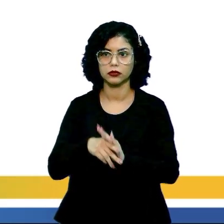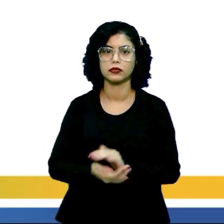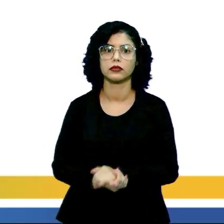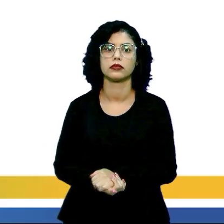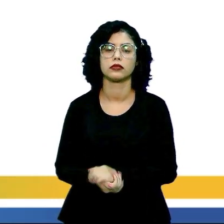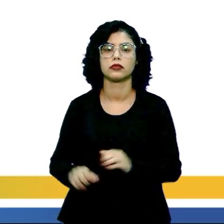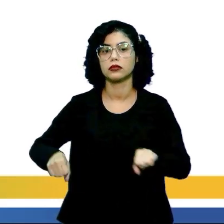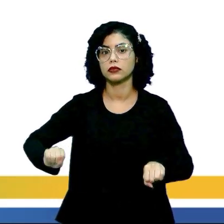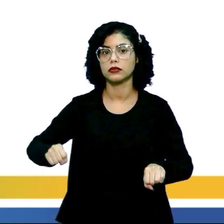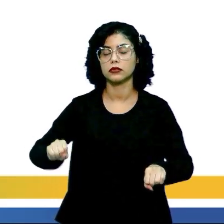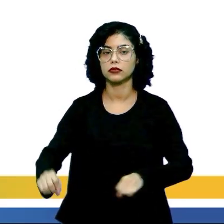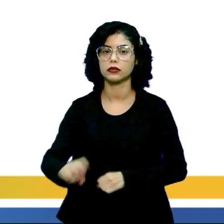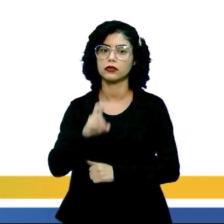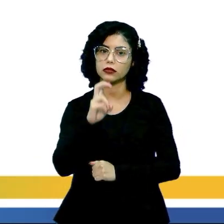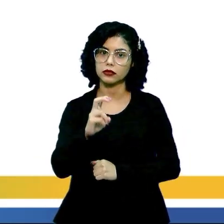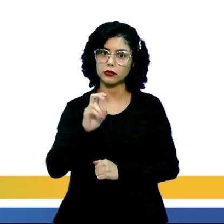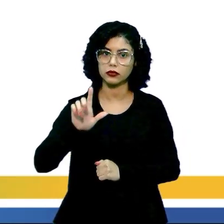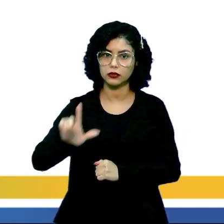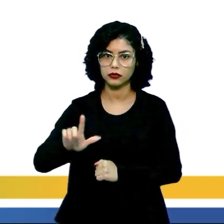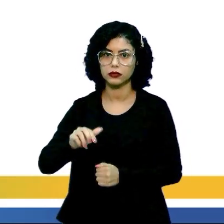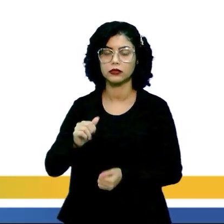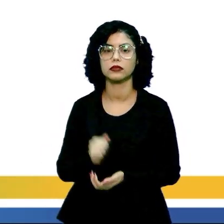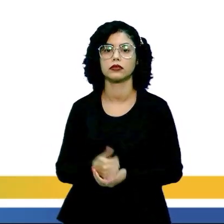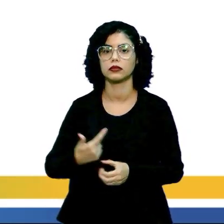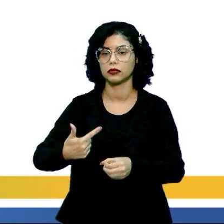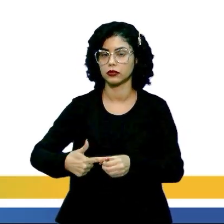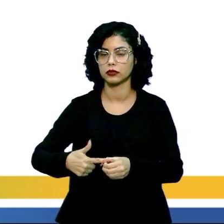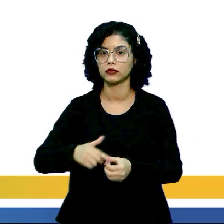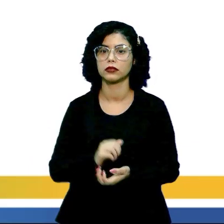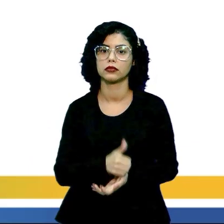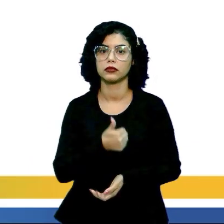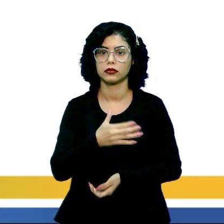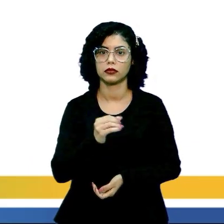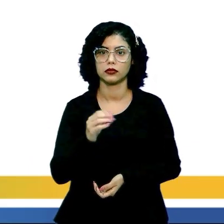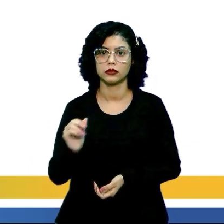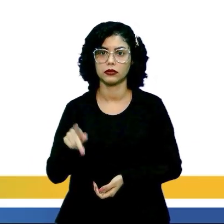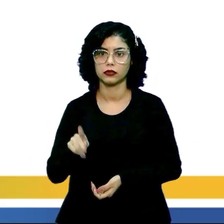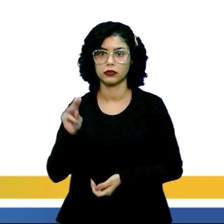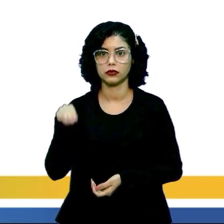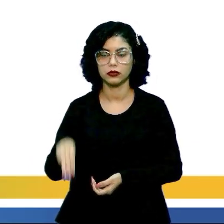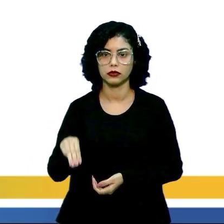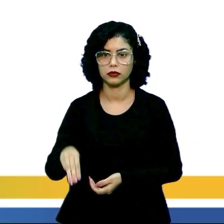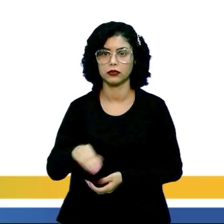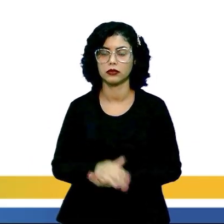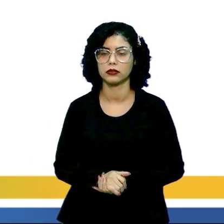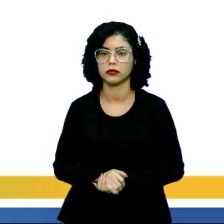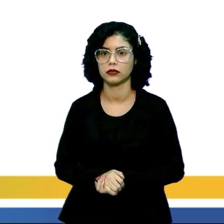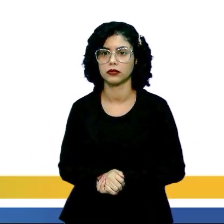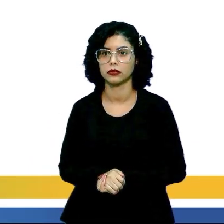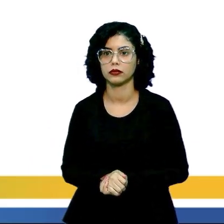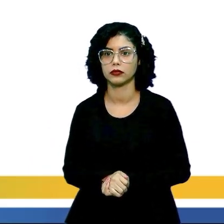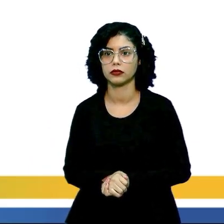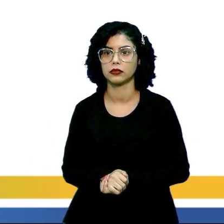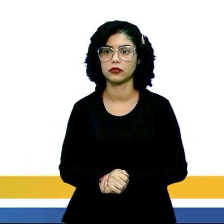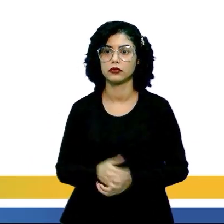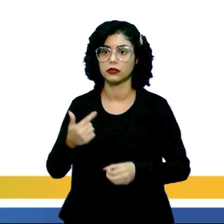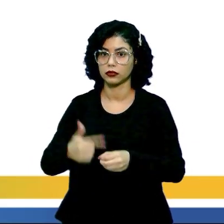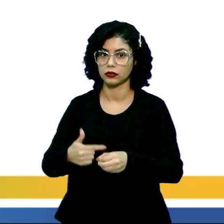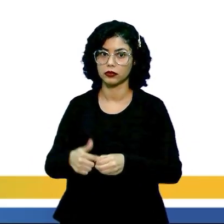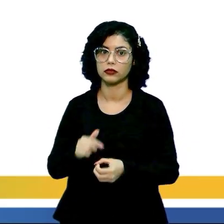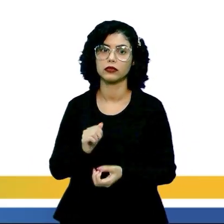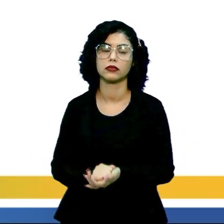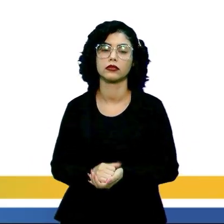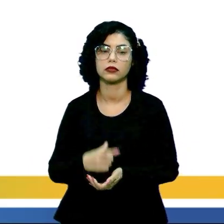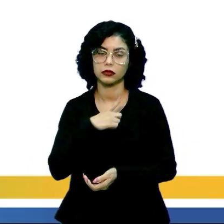casa. Sua moto consome 5 litros de gasolina para cada 100 km rodado e o tanque